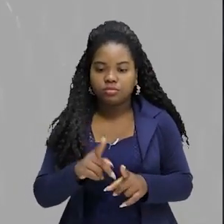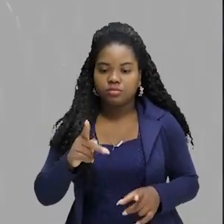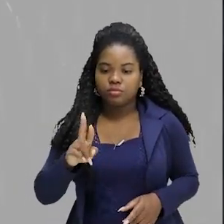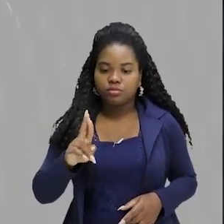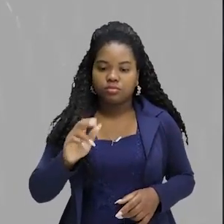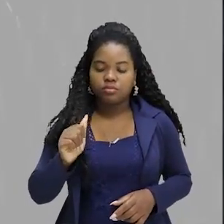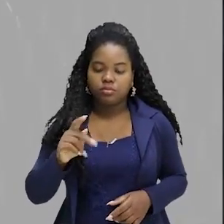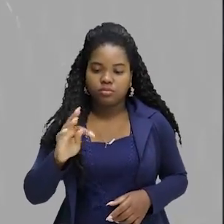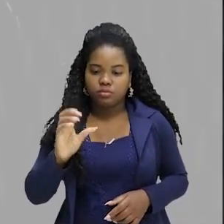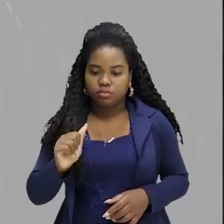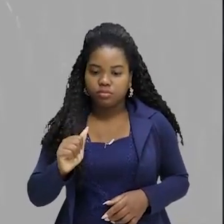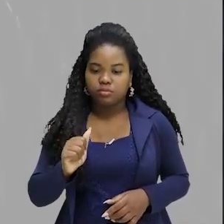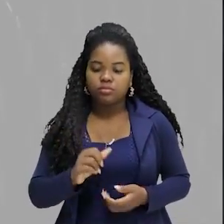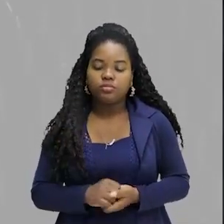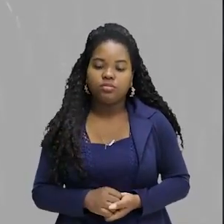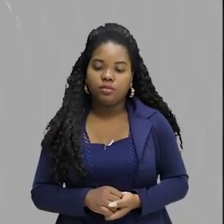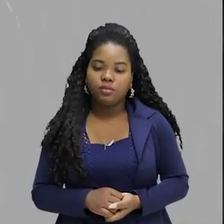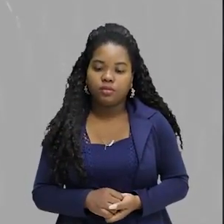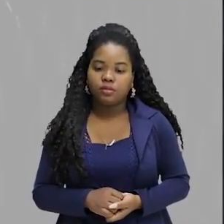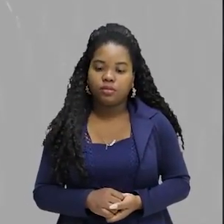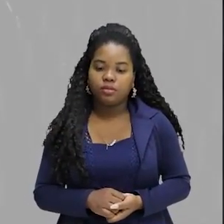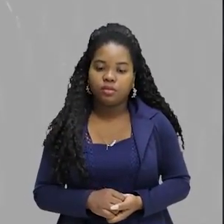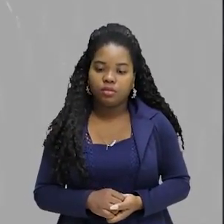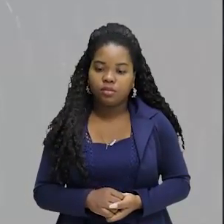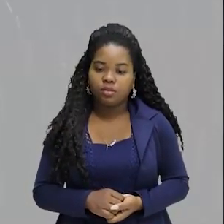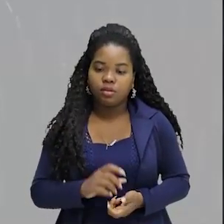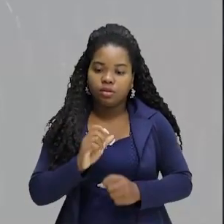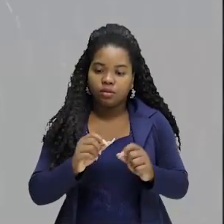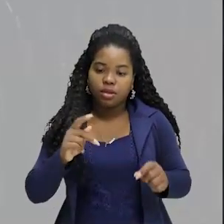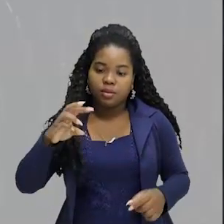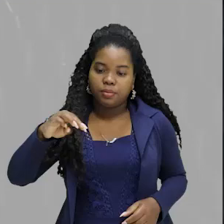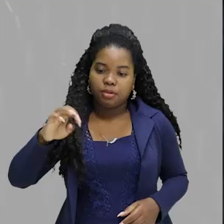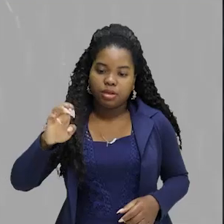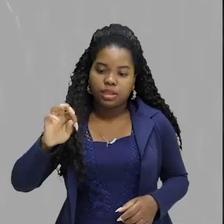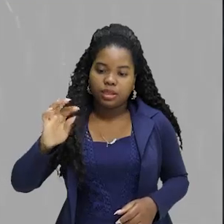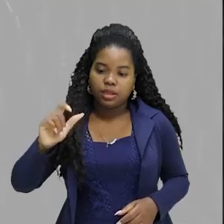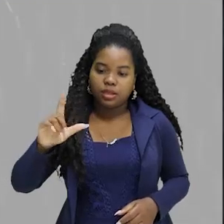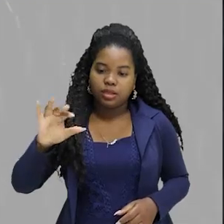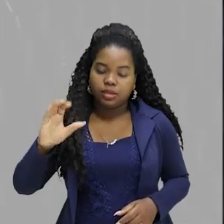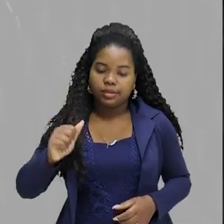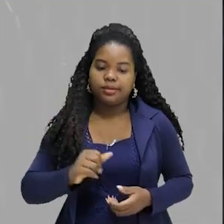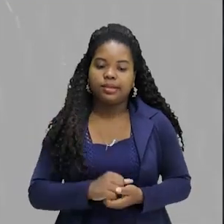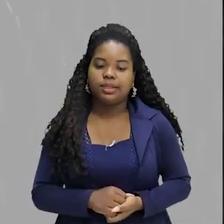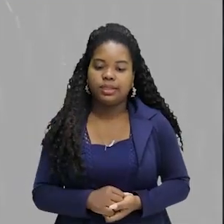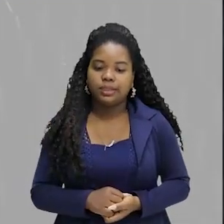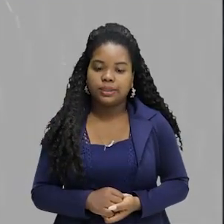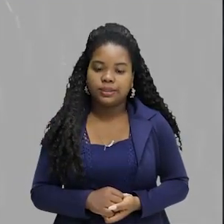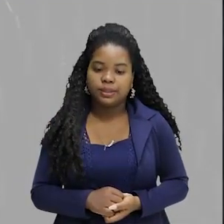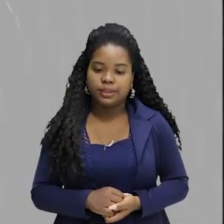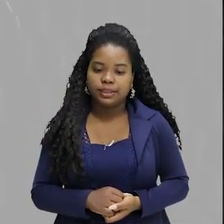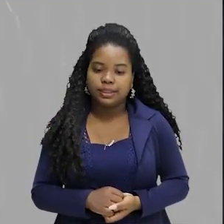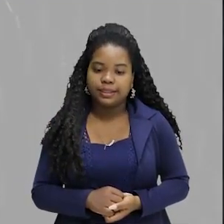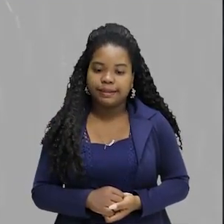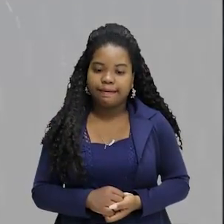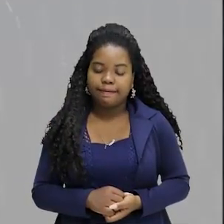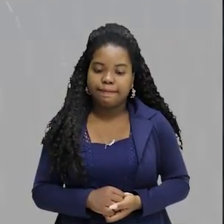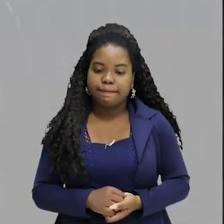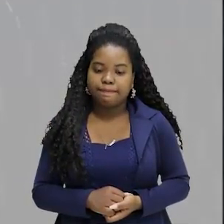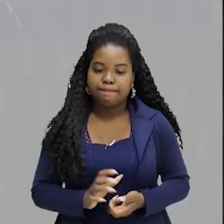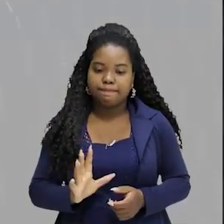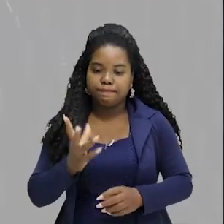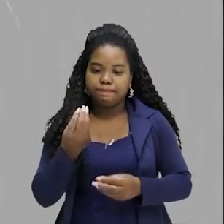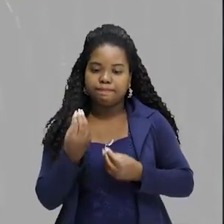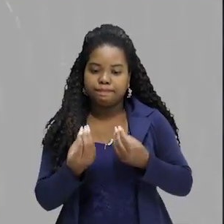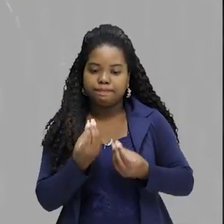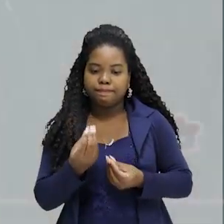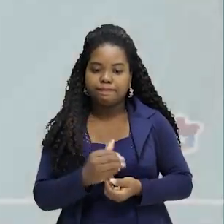a ser prata metálica. Essa prata metálica ela vai se depositar no fundo do recipiente. E isso vai ser